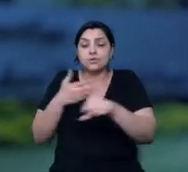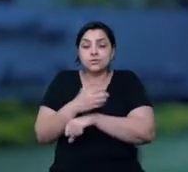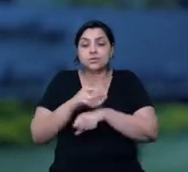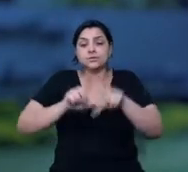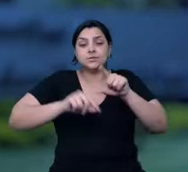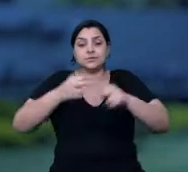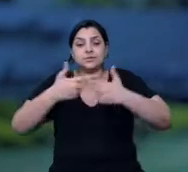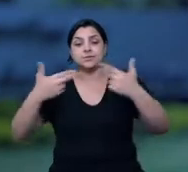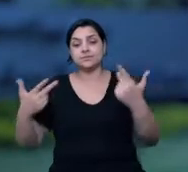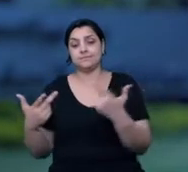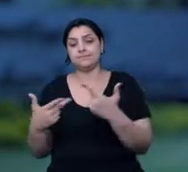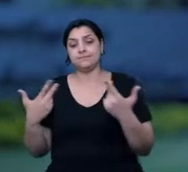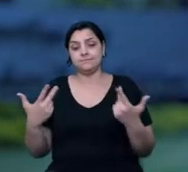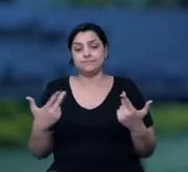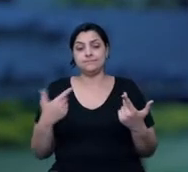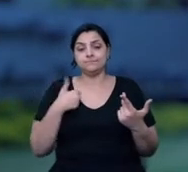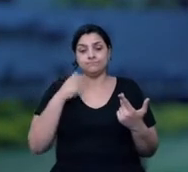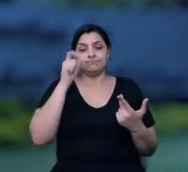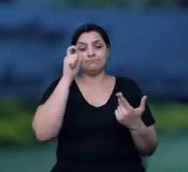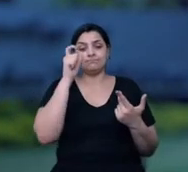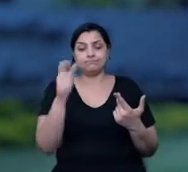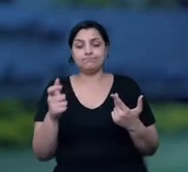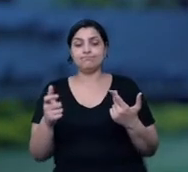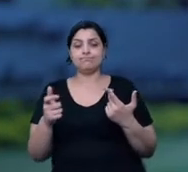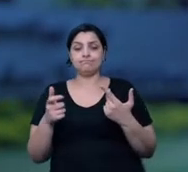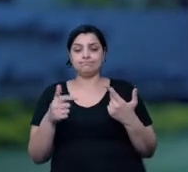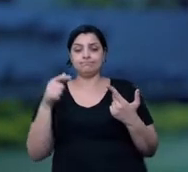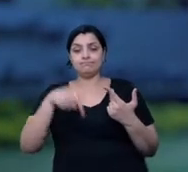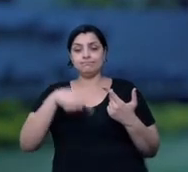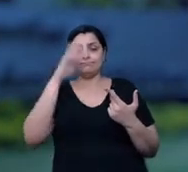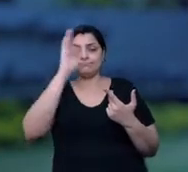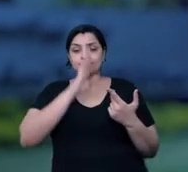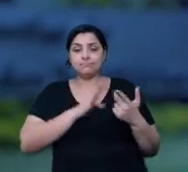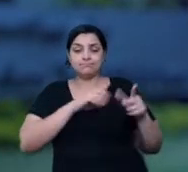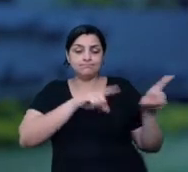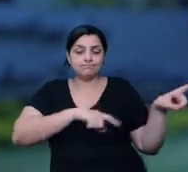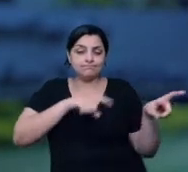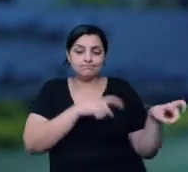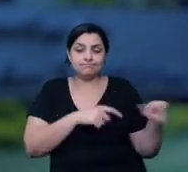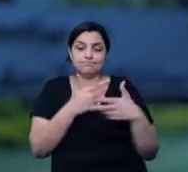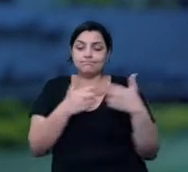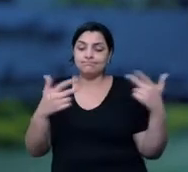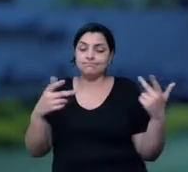Então, isso me interessa, sabe? Esse Brasil sertanejo, no sentido